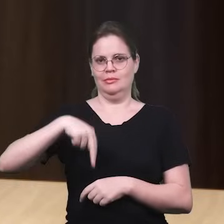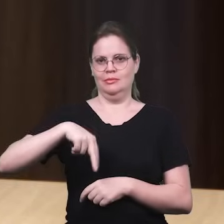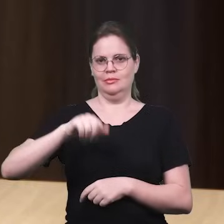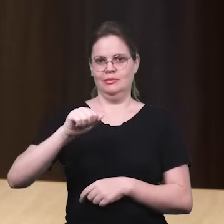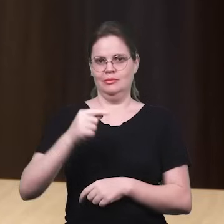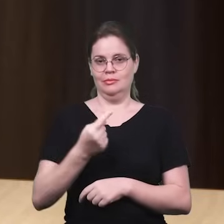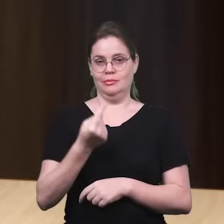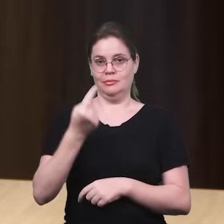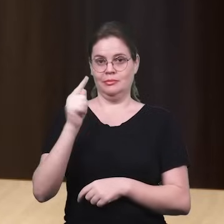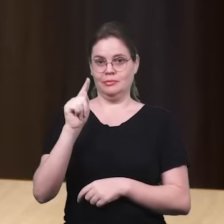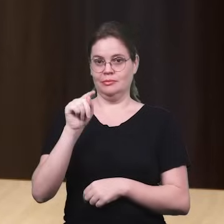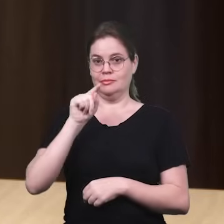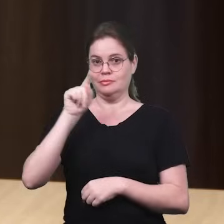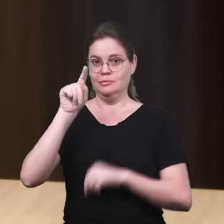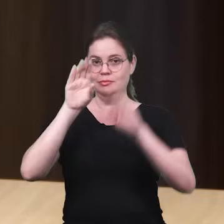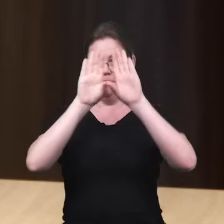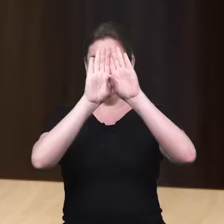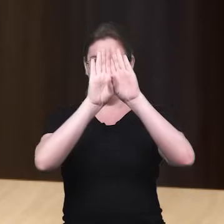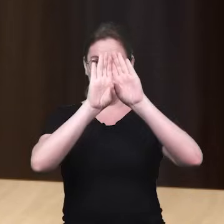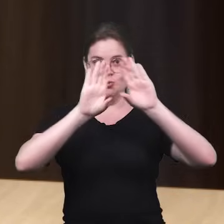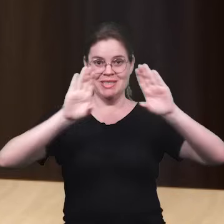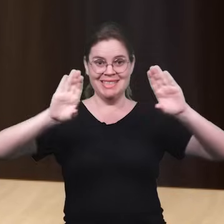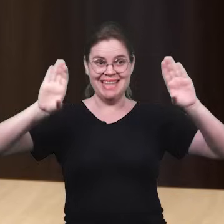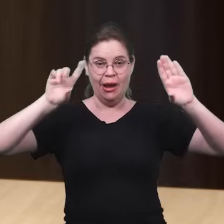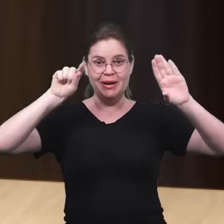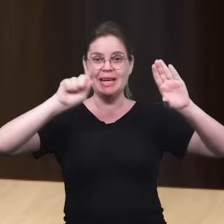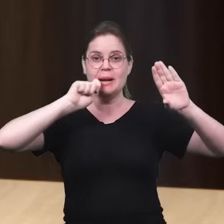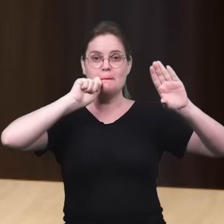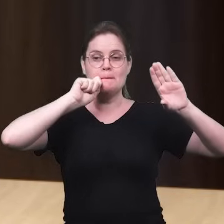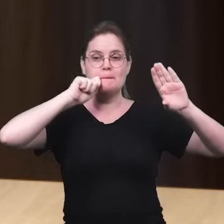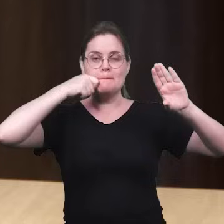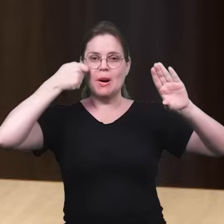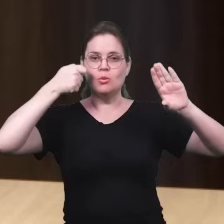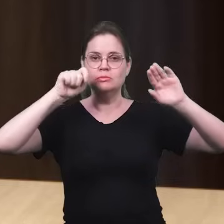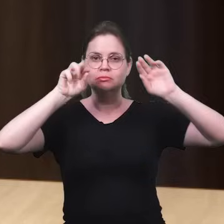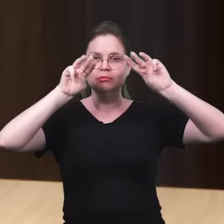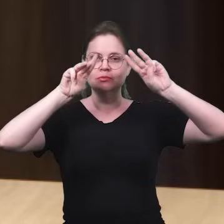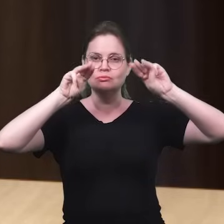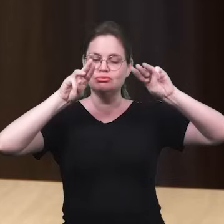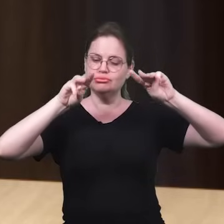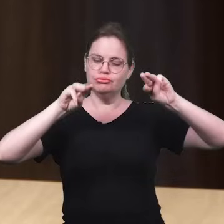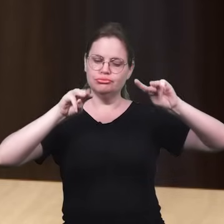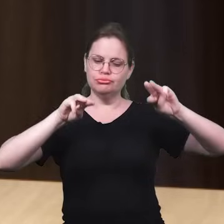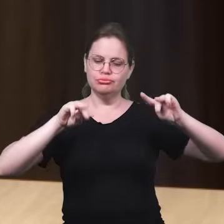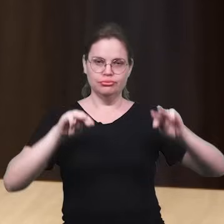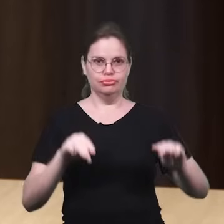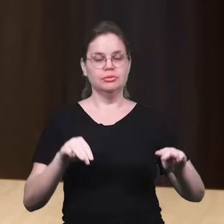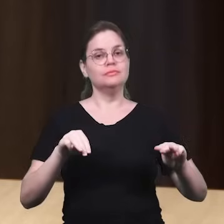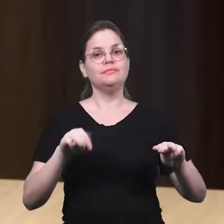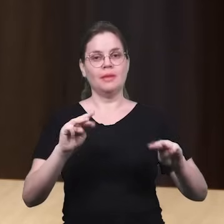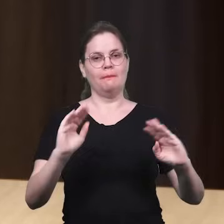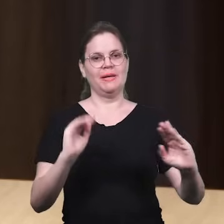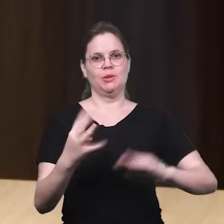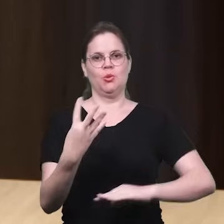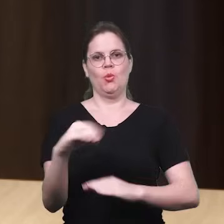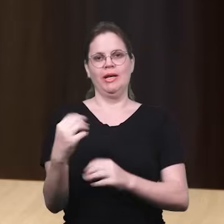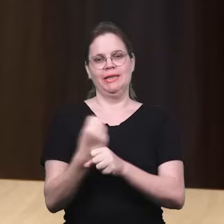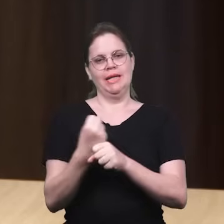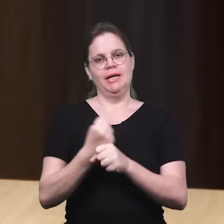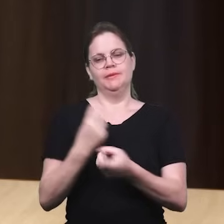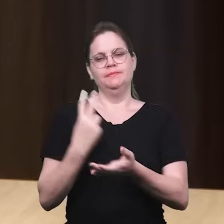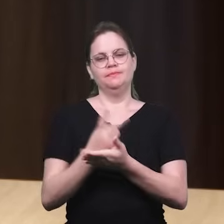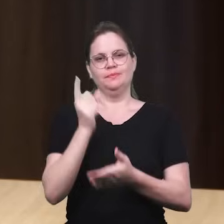Deus proveu como alimento para o seu povo durante 40 anos no deserto. E